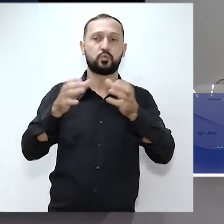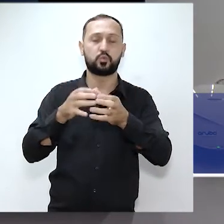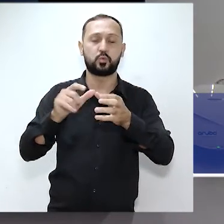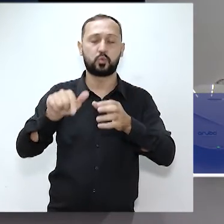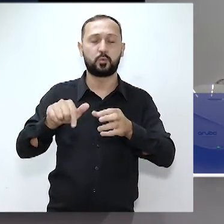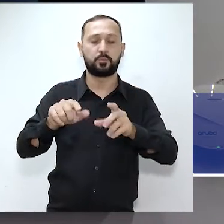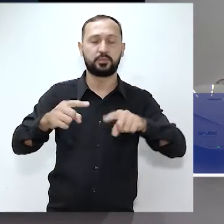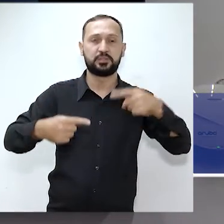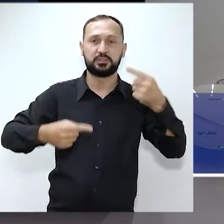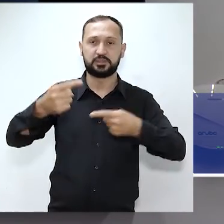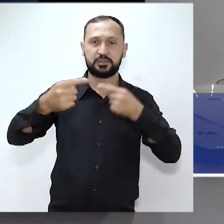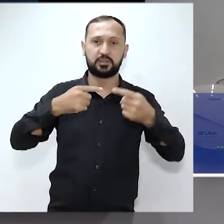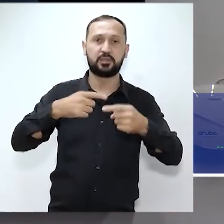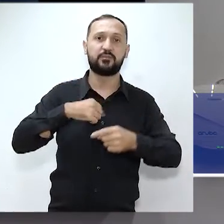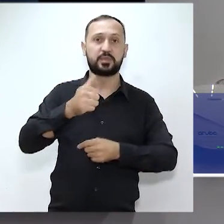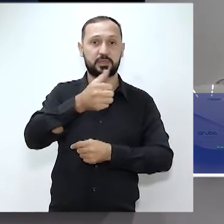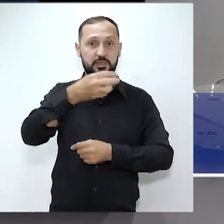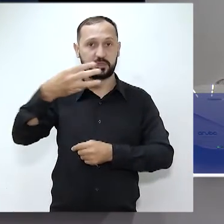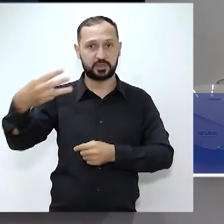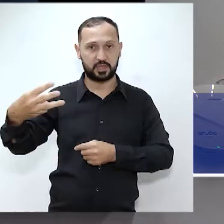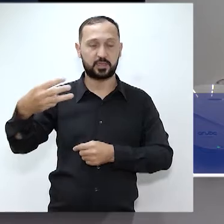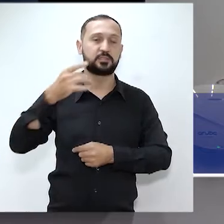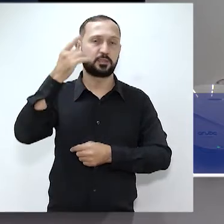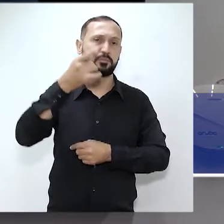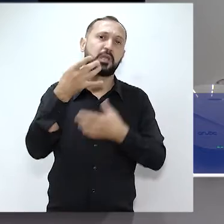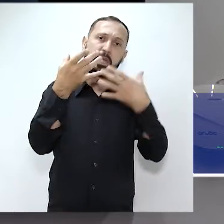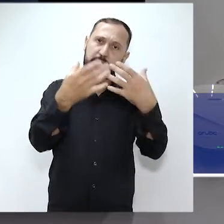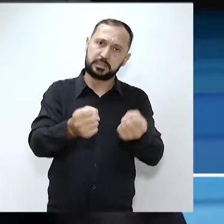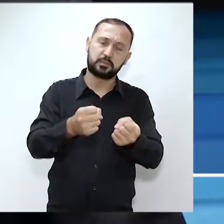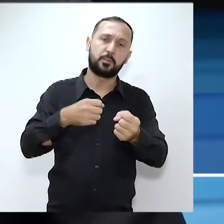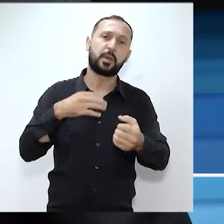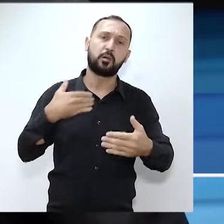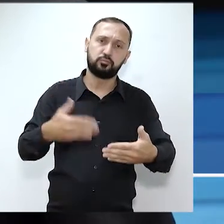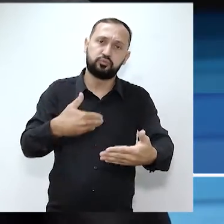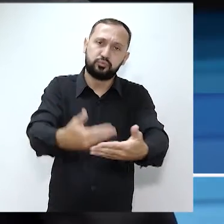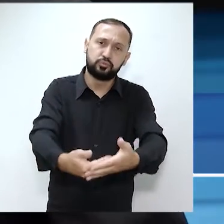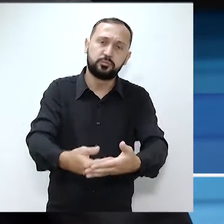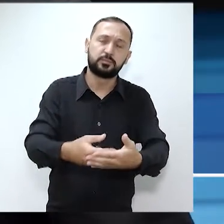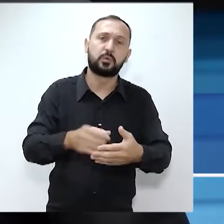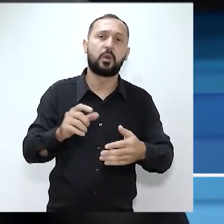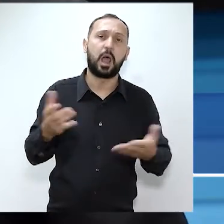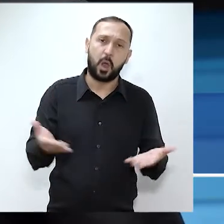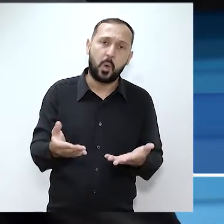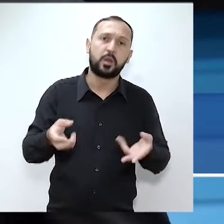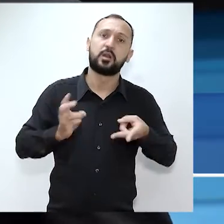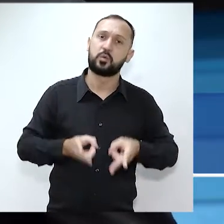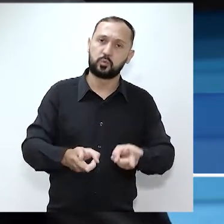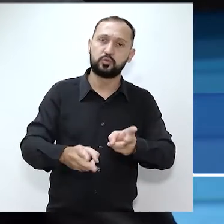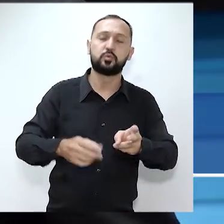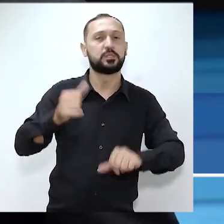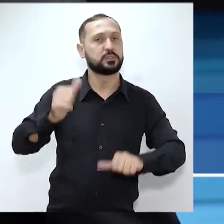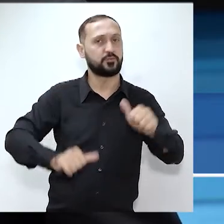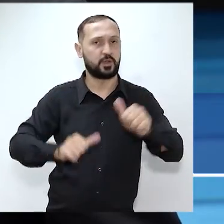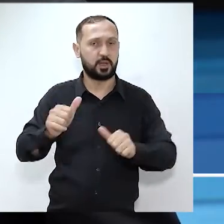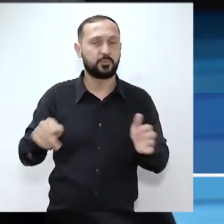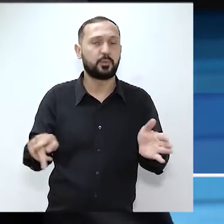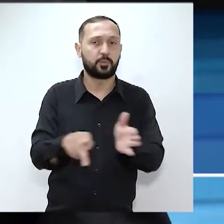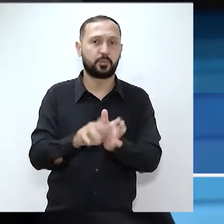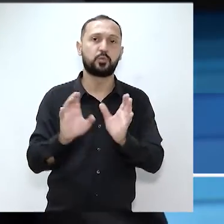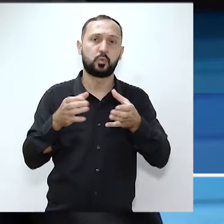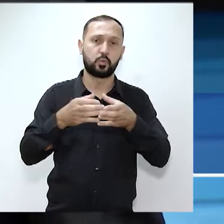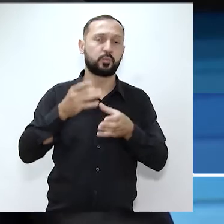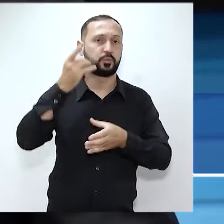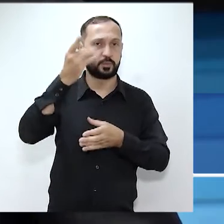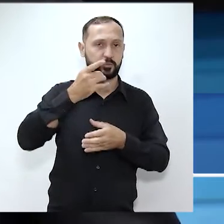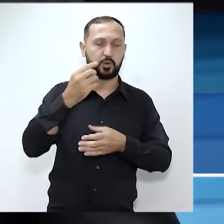plenário, houve o voto de 13 deputados pela tramitação dele, ou seja, ele continua sendo analisado pelos deputados